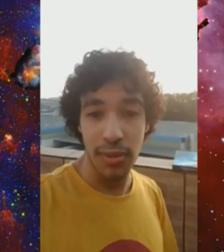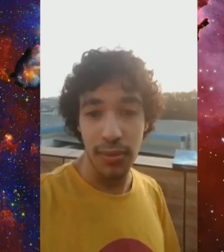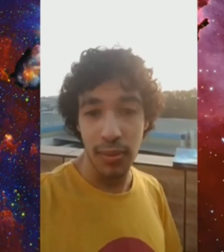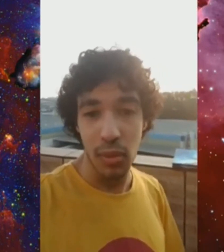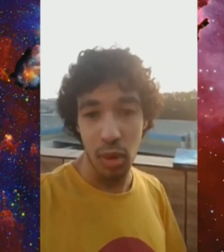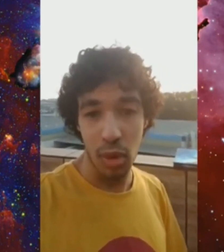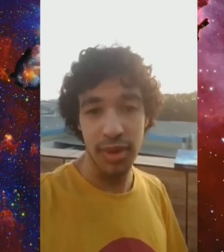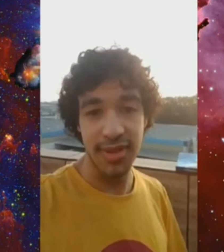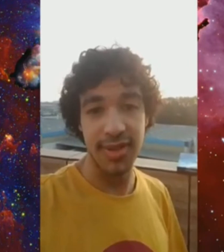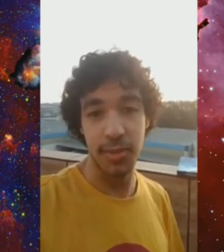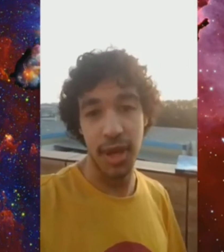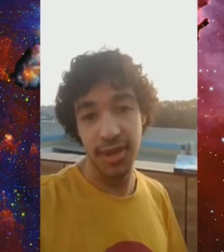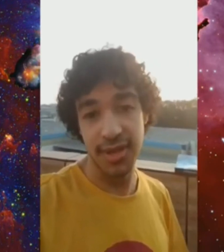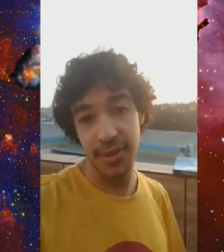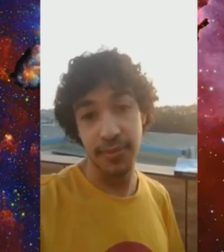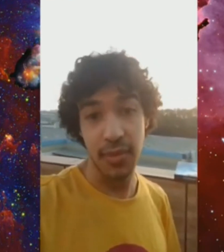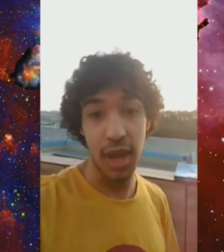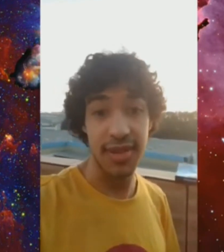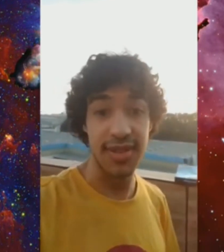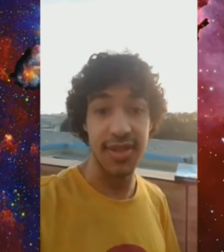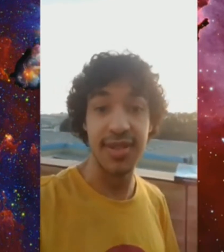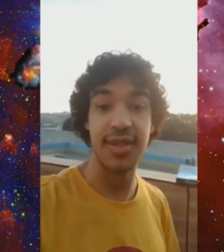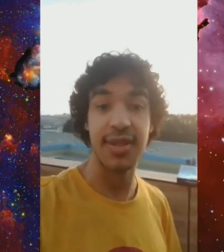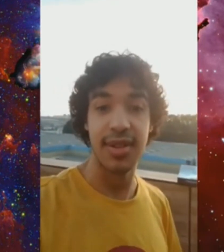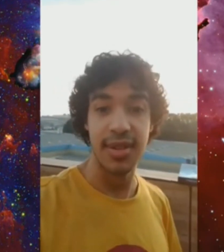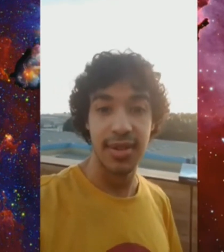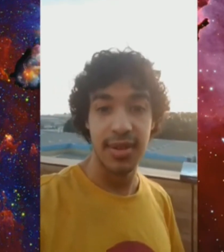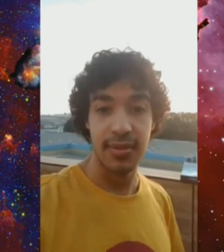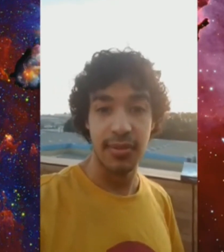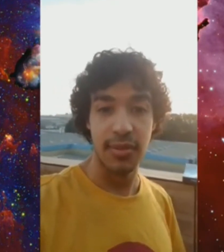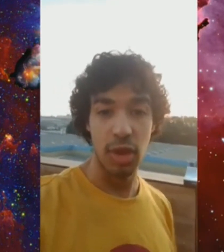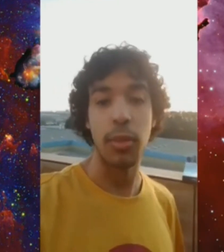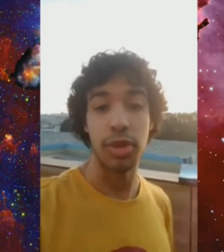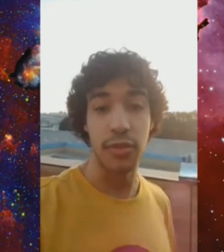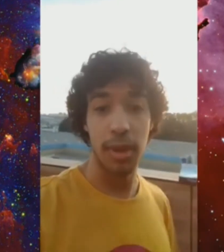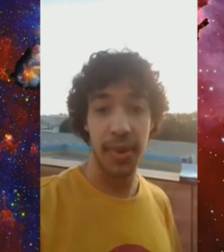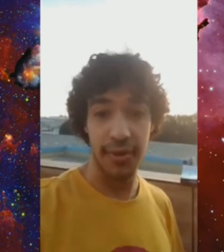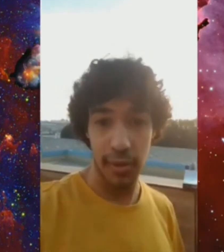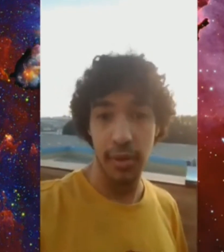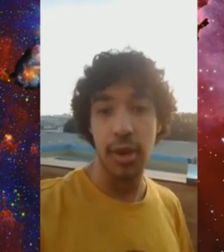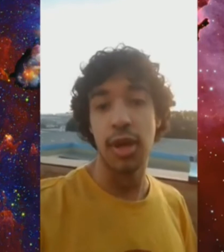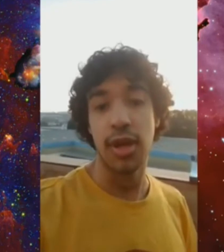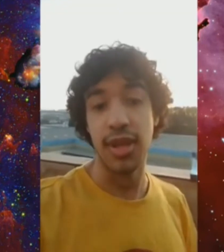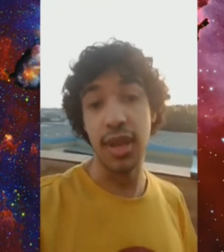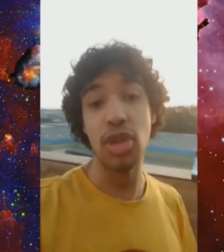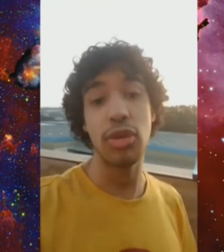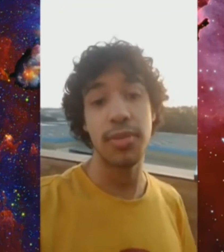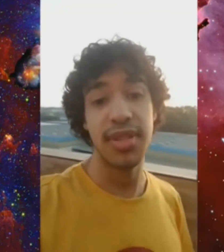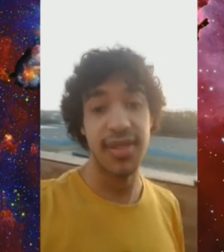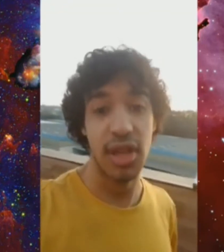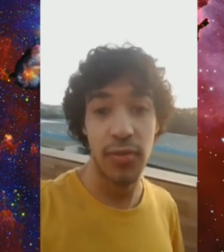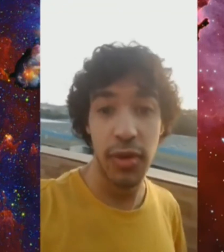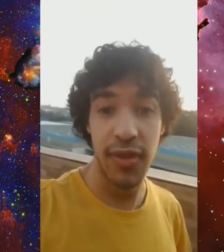lutando contra a desesperança, a tristeza e uma possível depressão, que